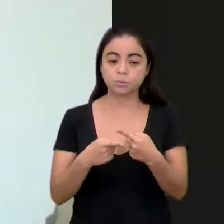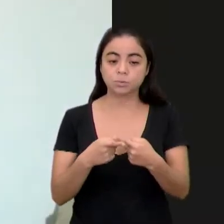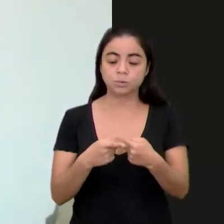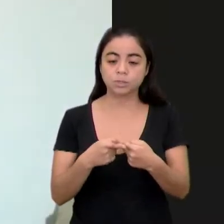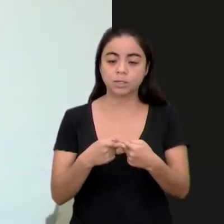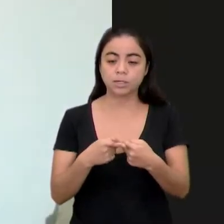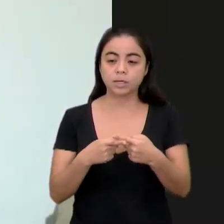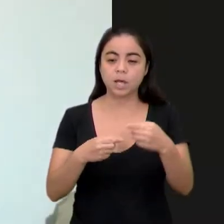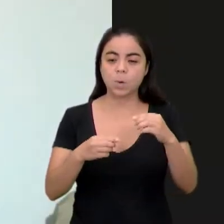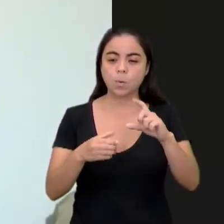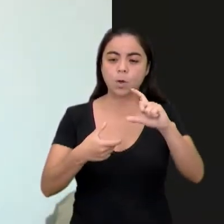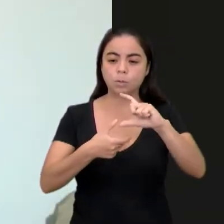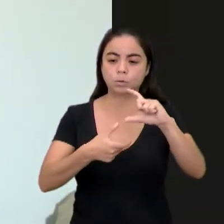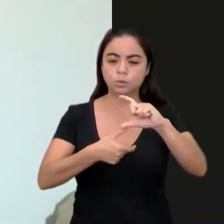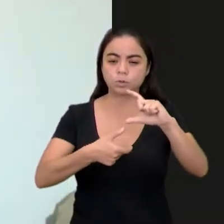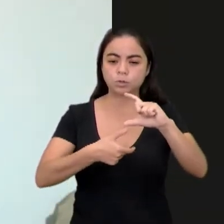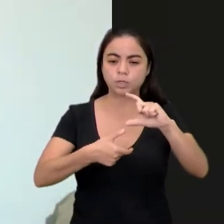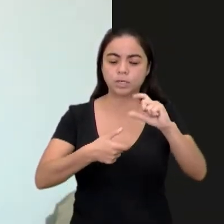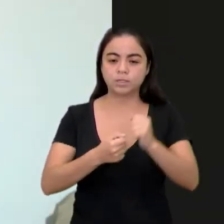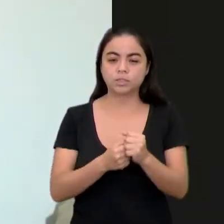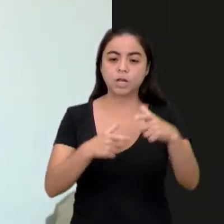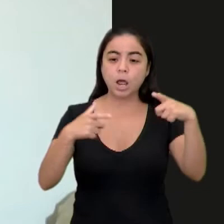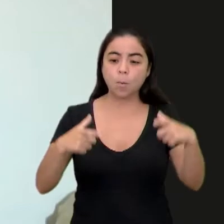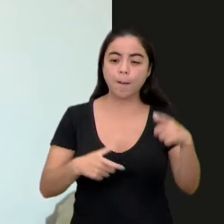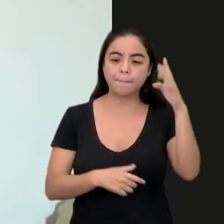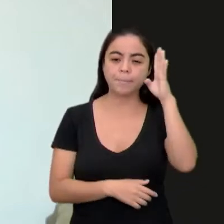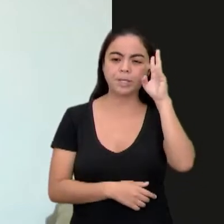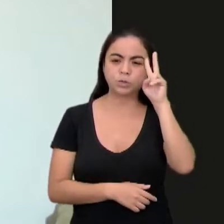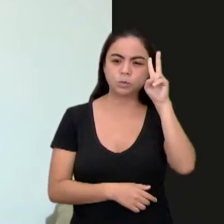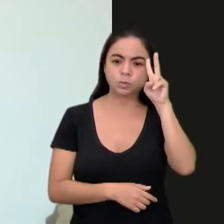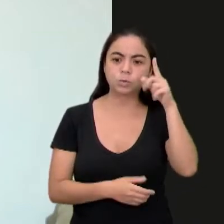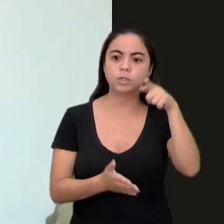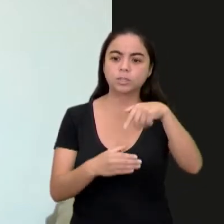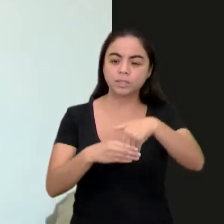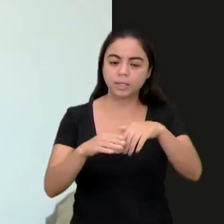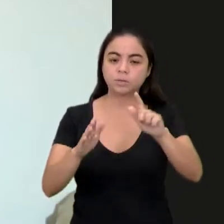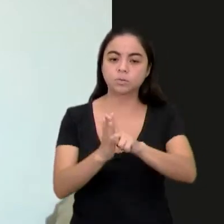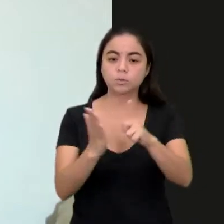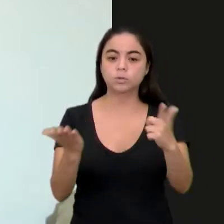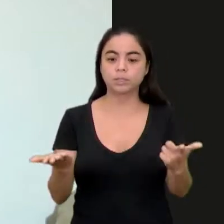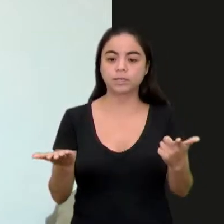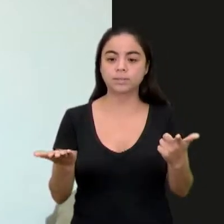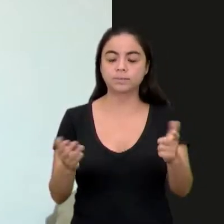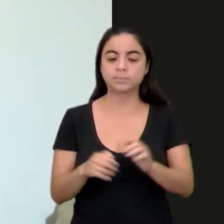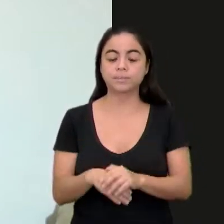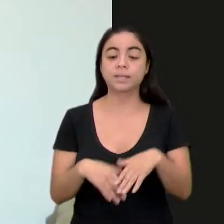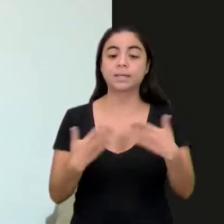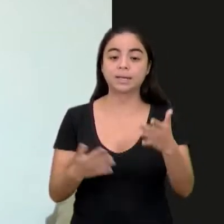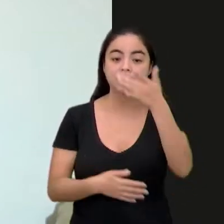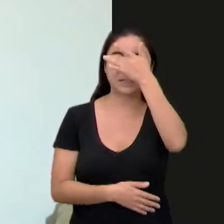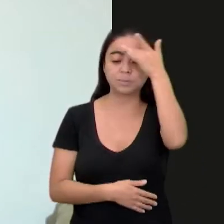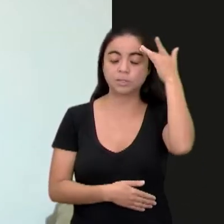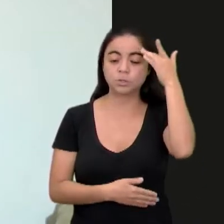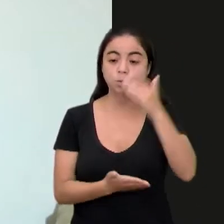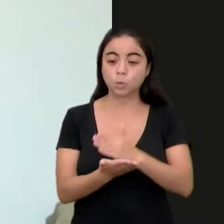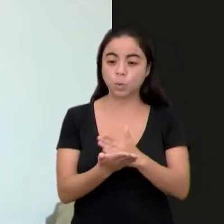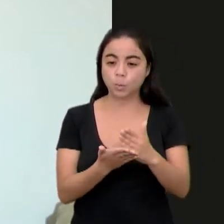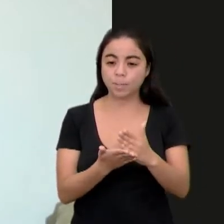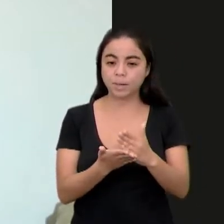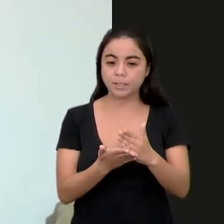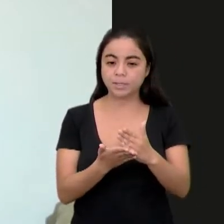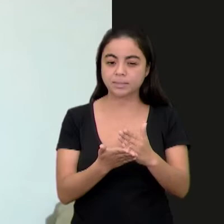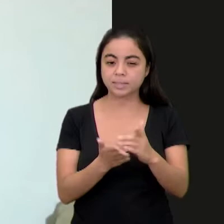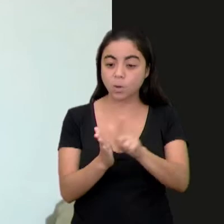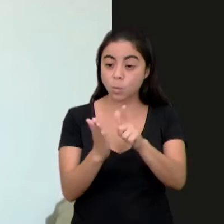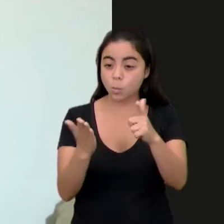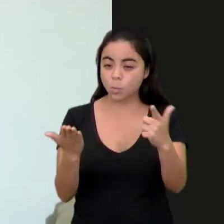é um ambiente histórico e tradicional dentro dos jornais, assim, então as pessoas muitas vezes começam a ler o jornal pela charge, assim,